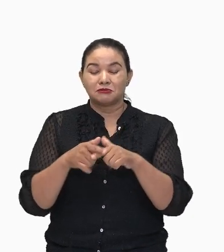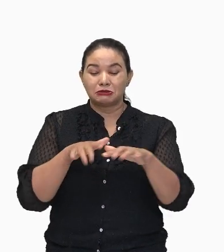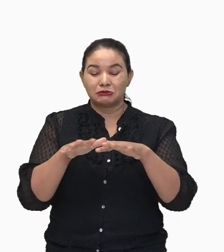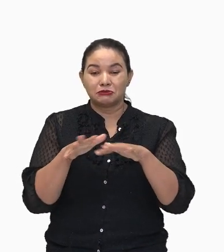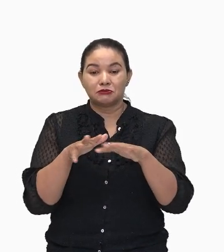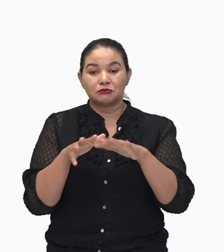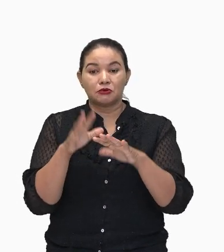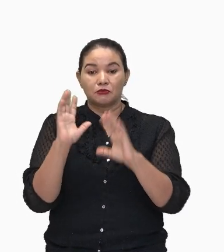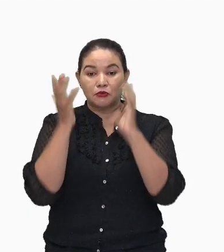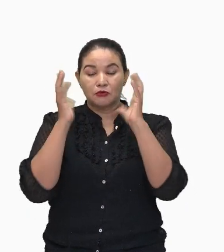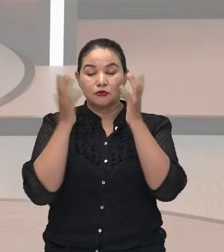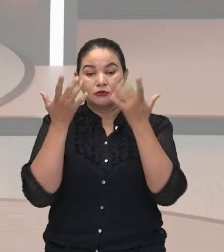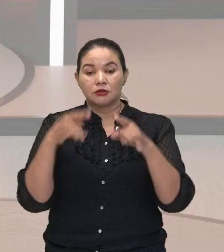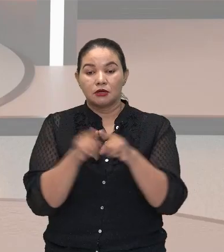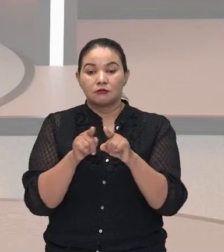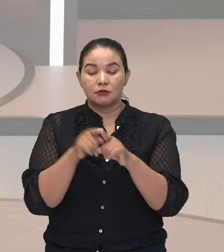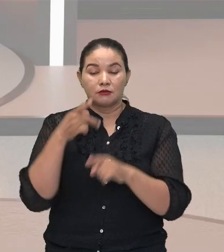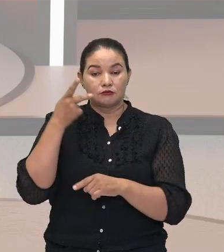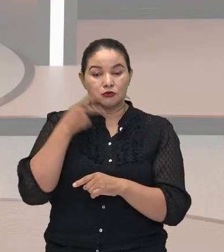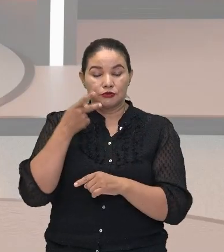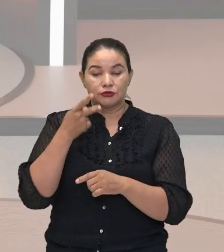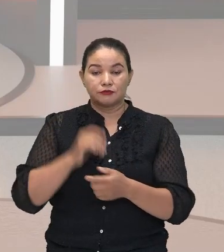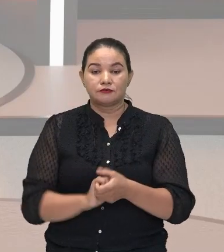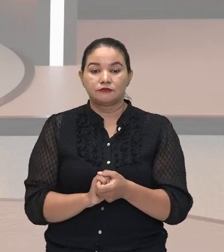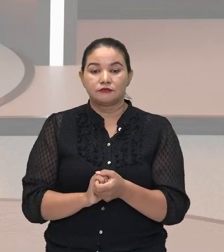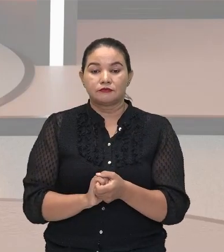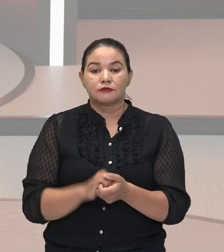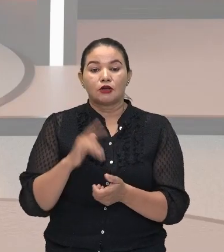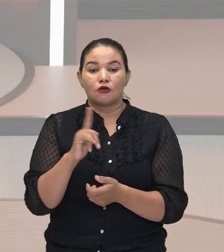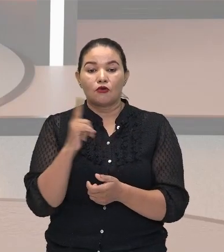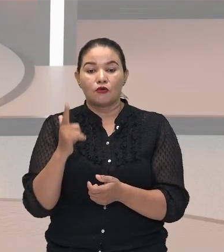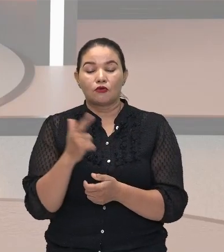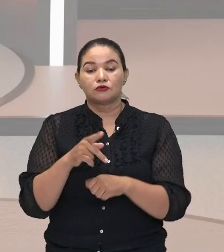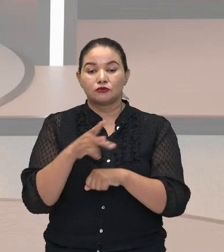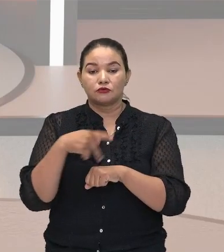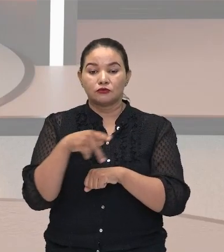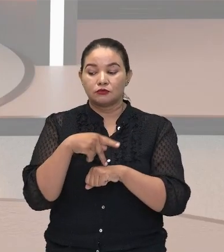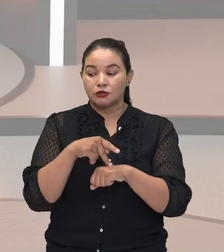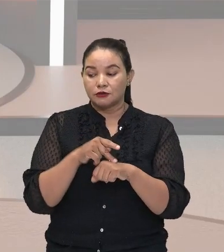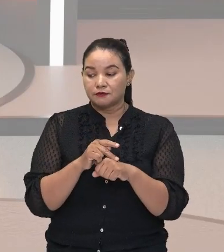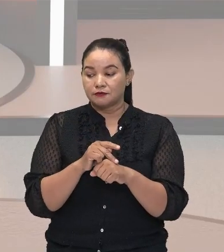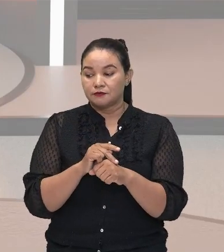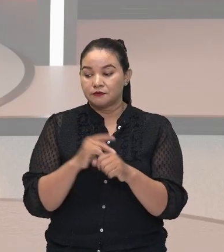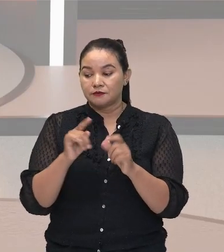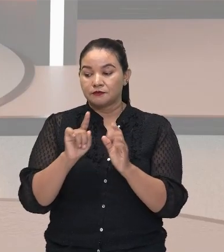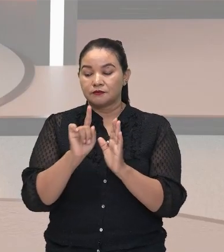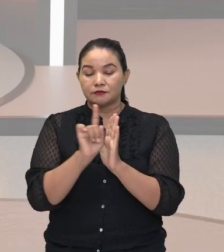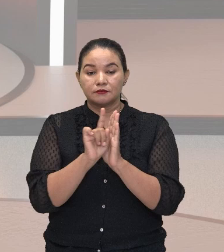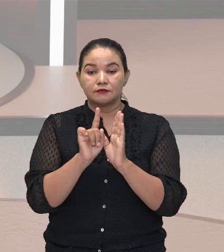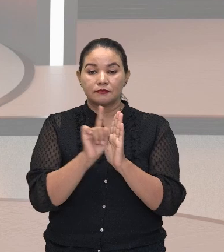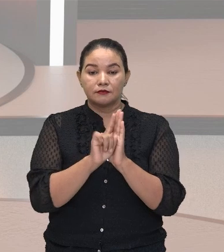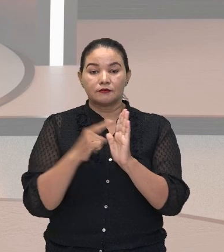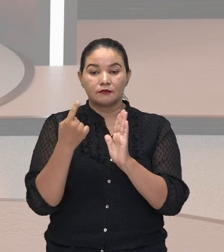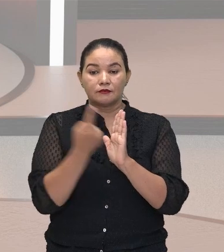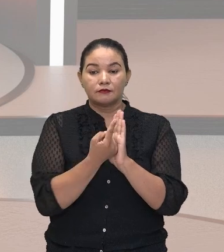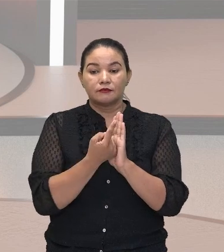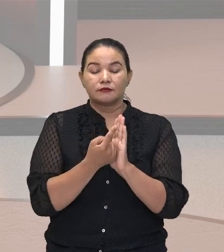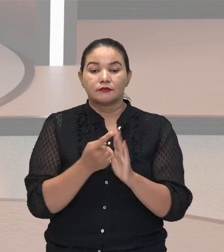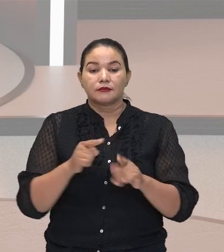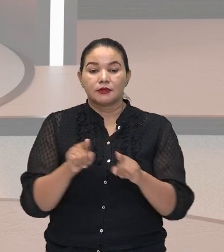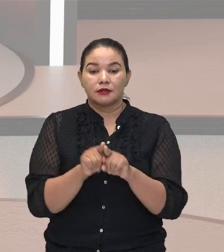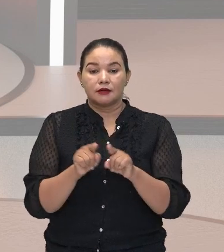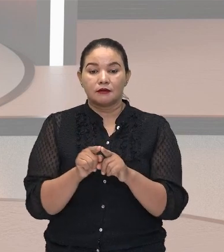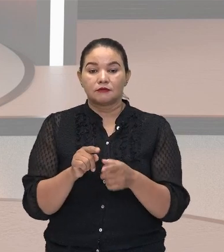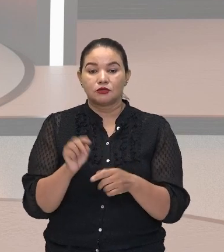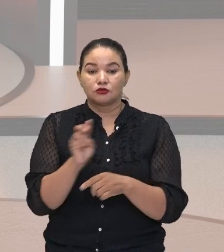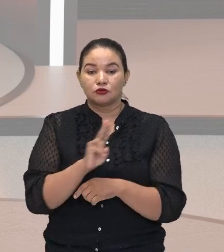instabilidade política. Chegou a vez do Sri Lanka. Sri Lanka, que o nome oficial República Democrática Socialista